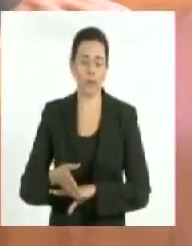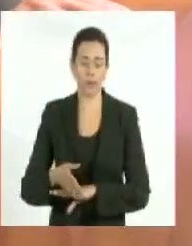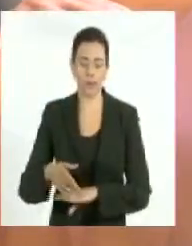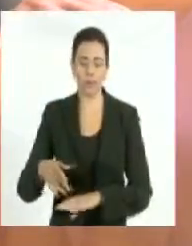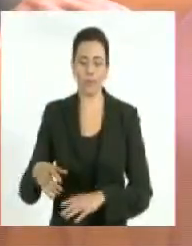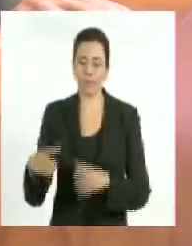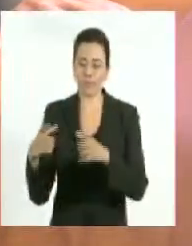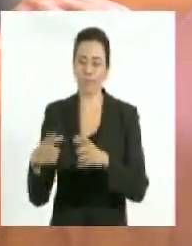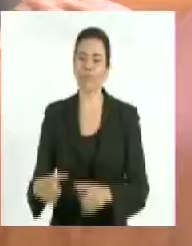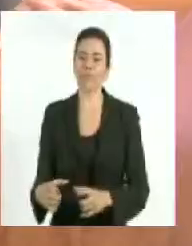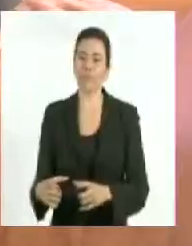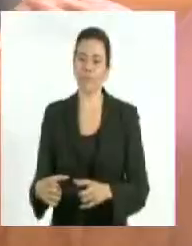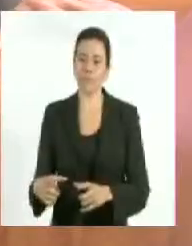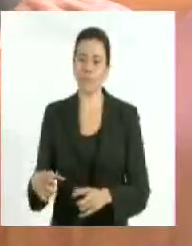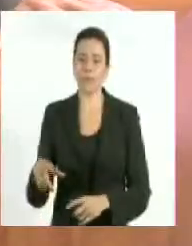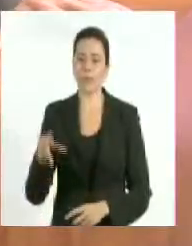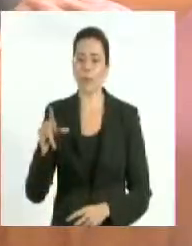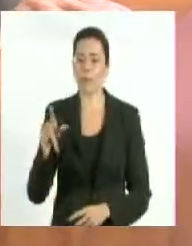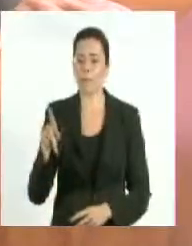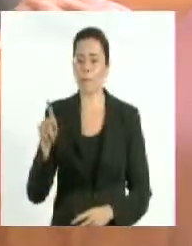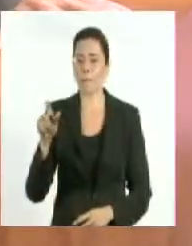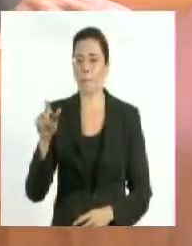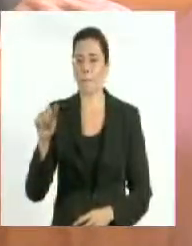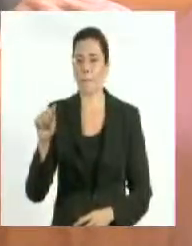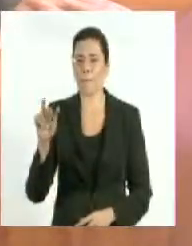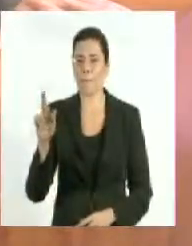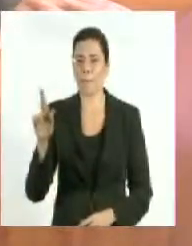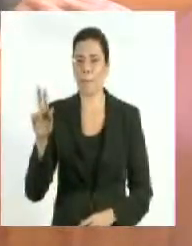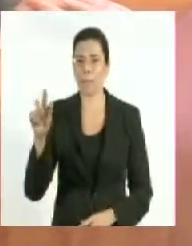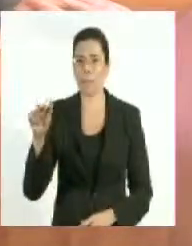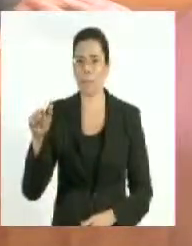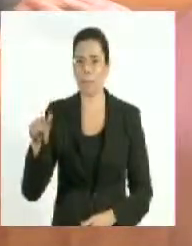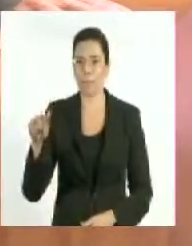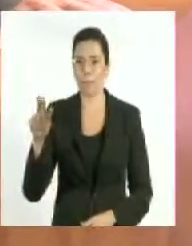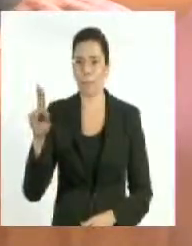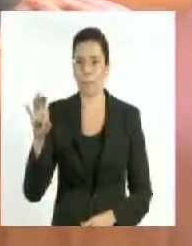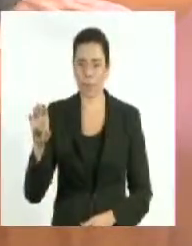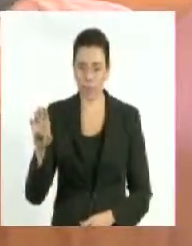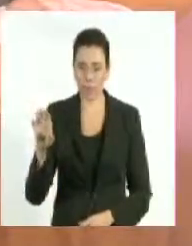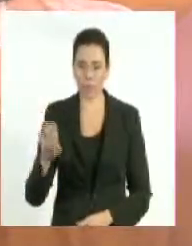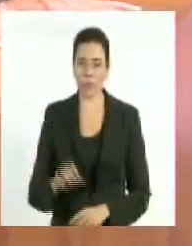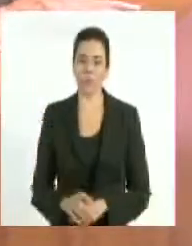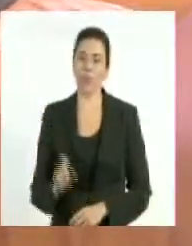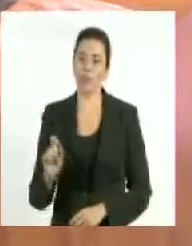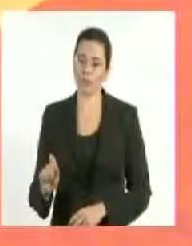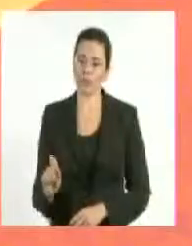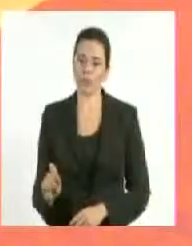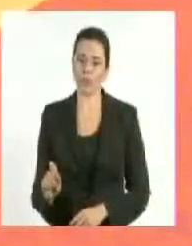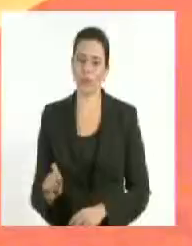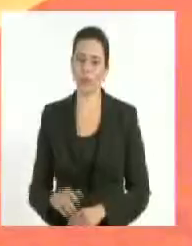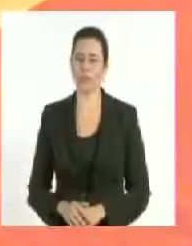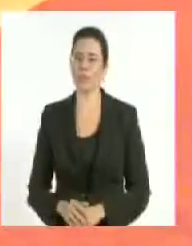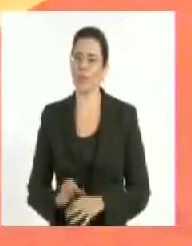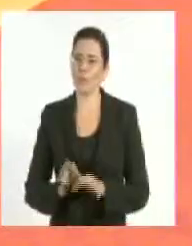onde funcionavam as empresas e os consórcios que davam sequência à